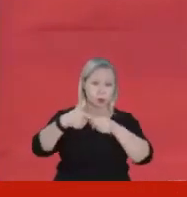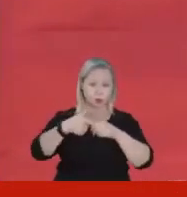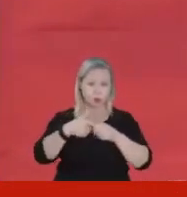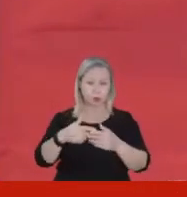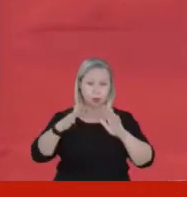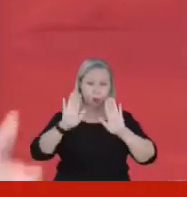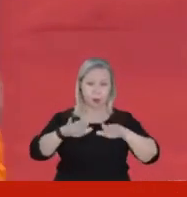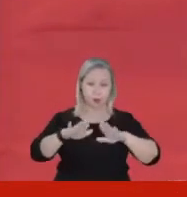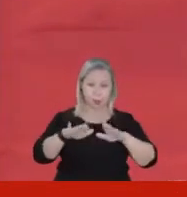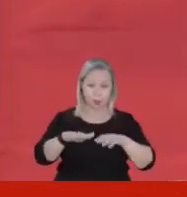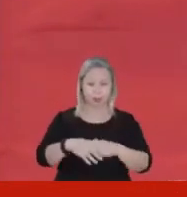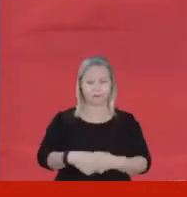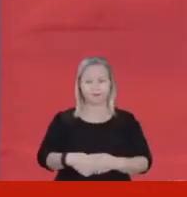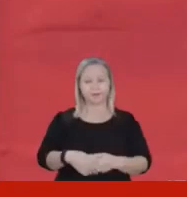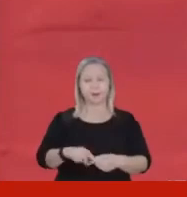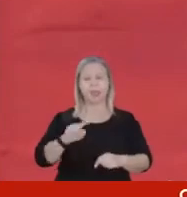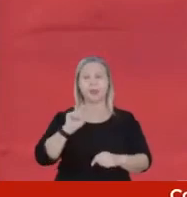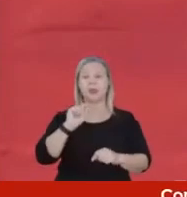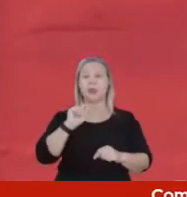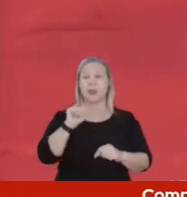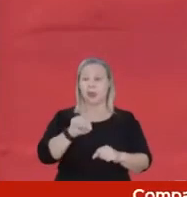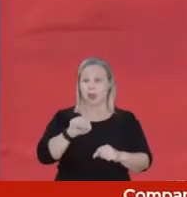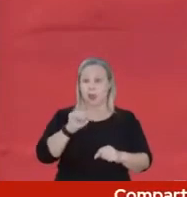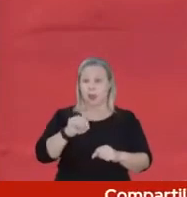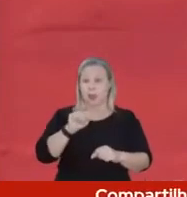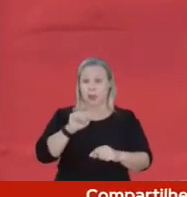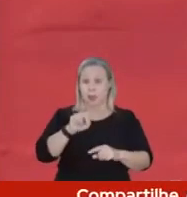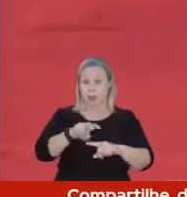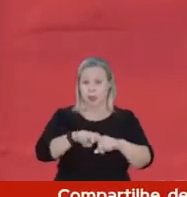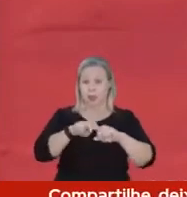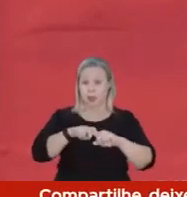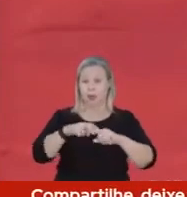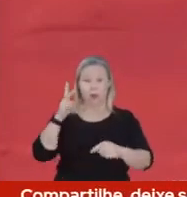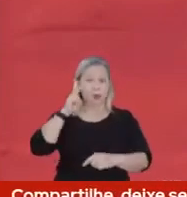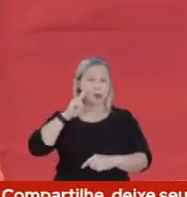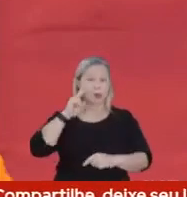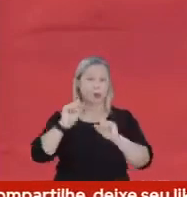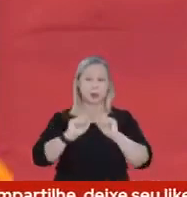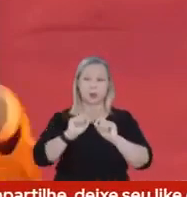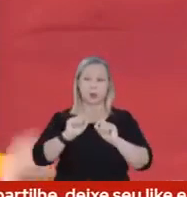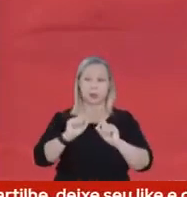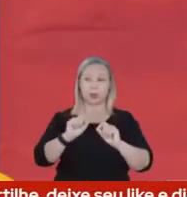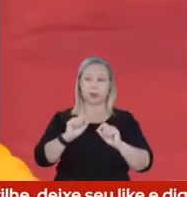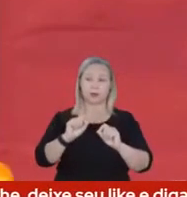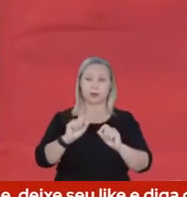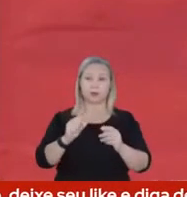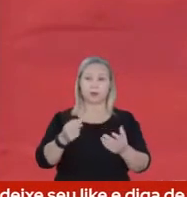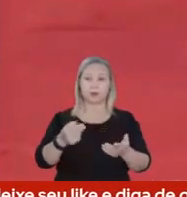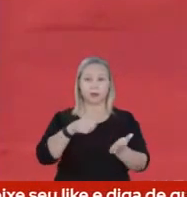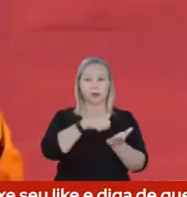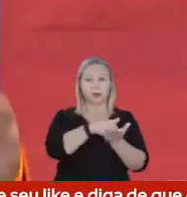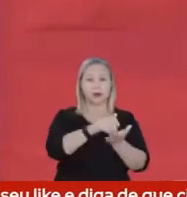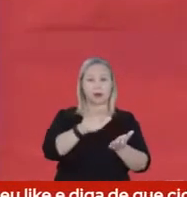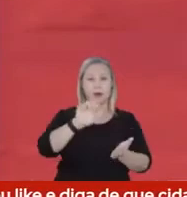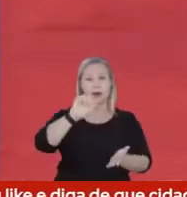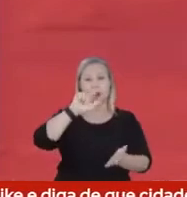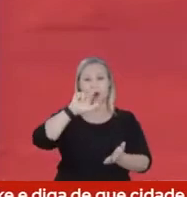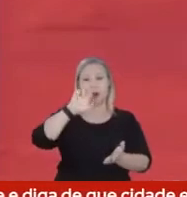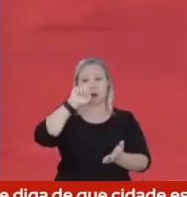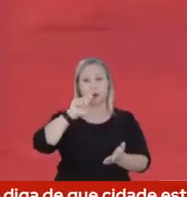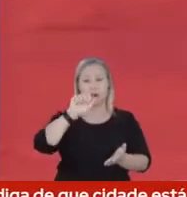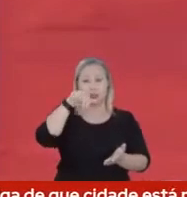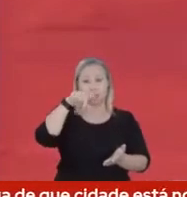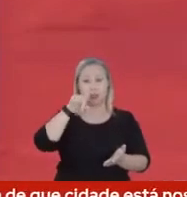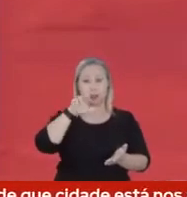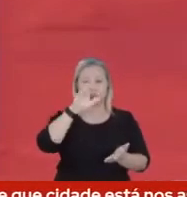bem lembrado aqui, e o Joacir lembra, o Alessandro acabou sendo demitido da Petrobras por conta de uma ação solidária dessa, numa ocupação que